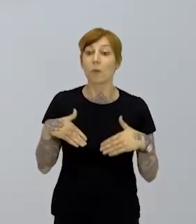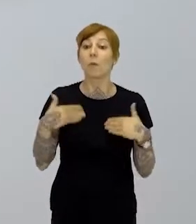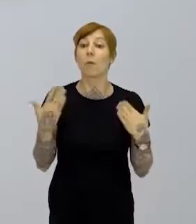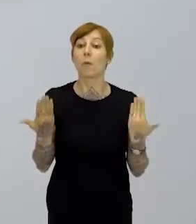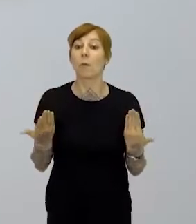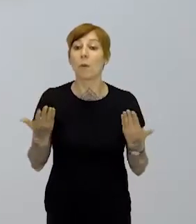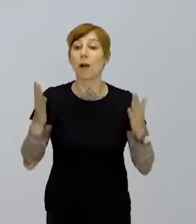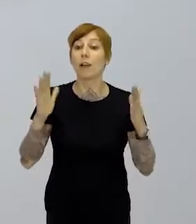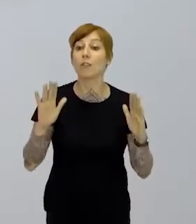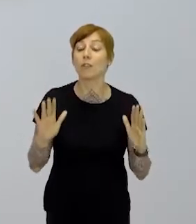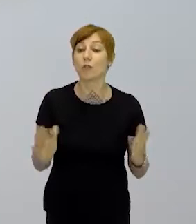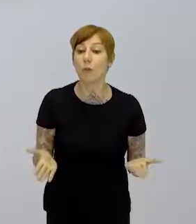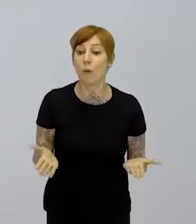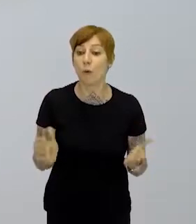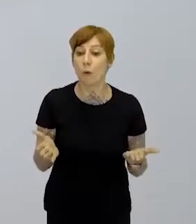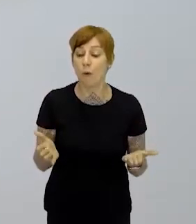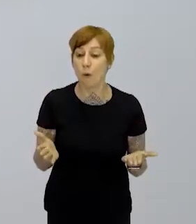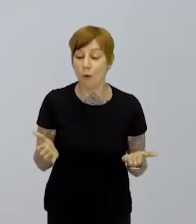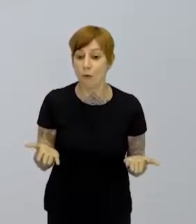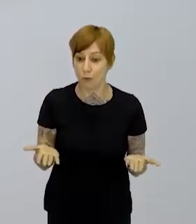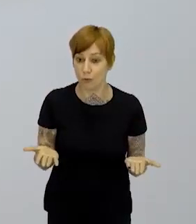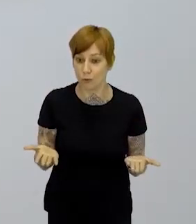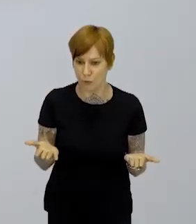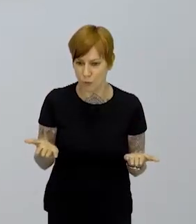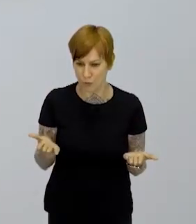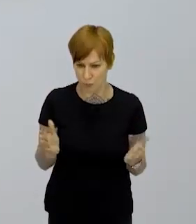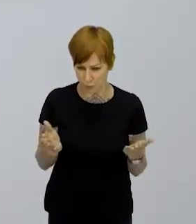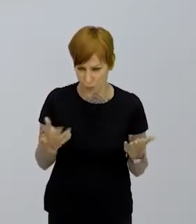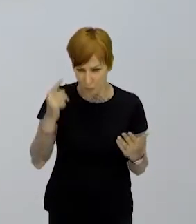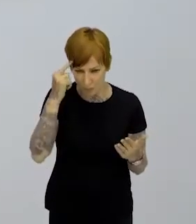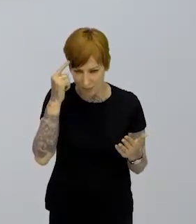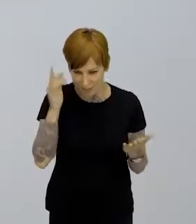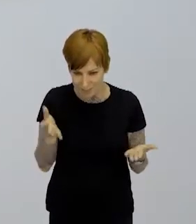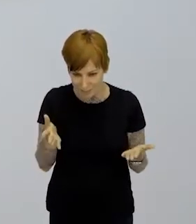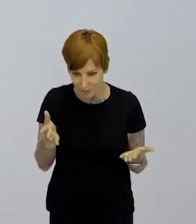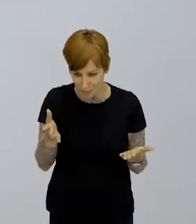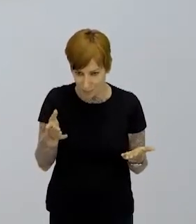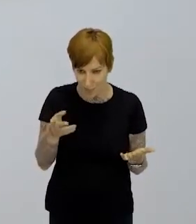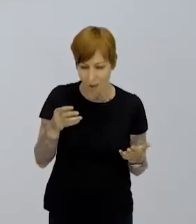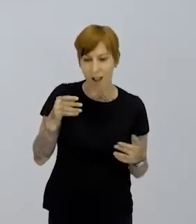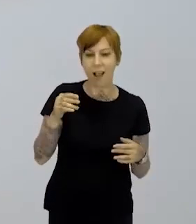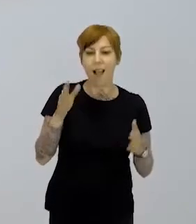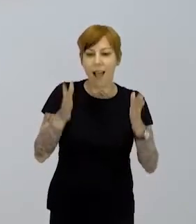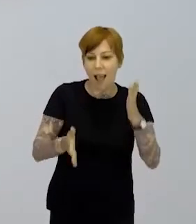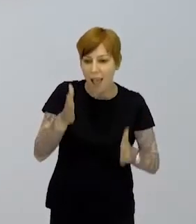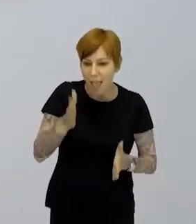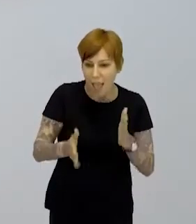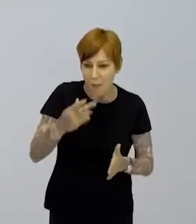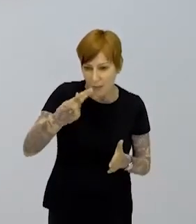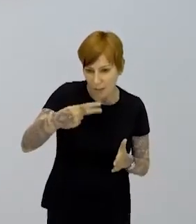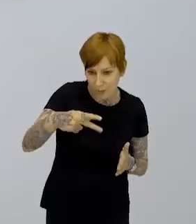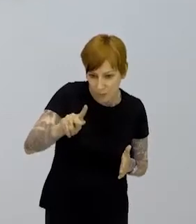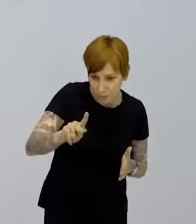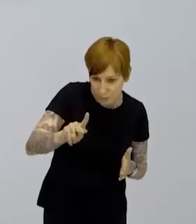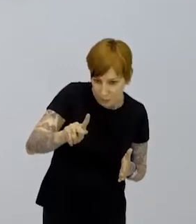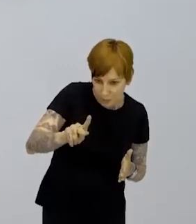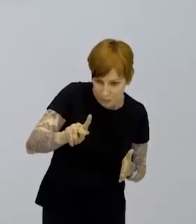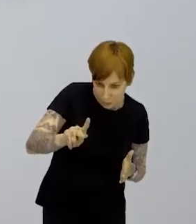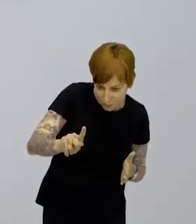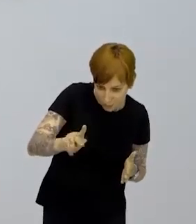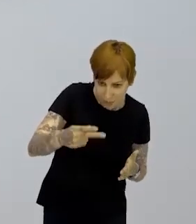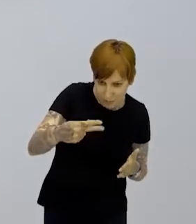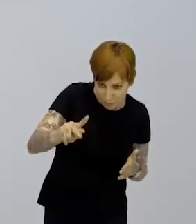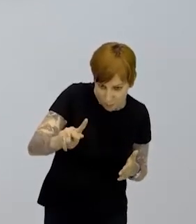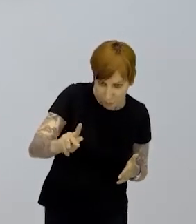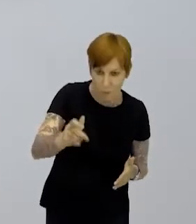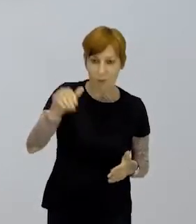que na sua época era assim, um choque, né, os colegas professores, e que hoje, ou então